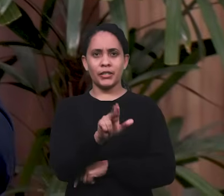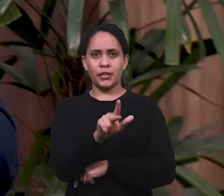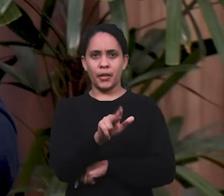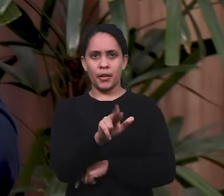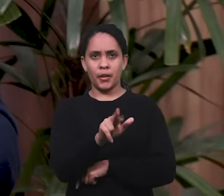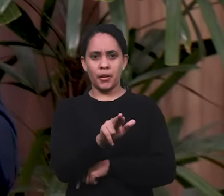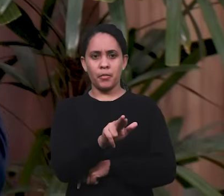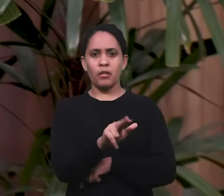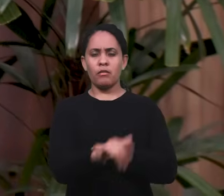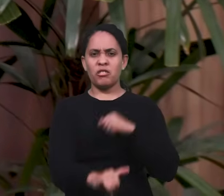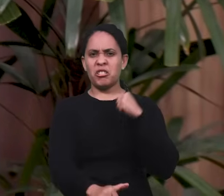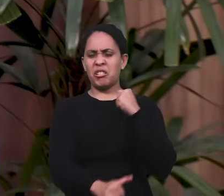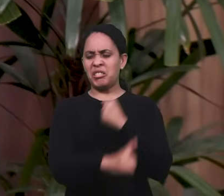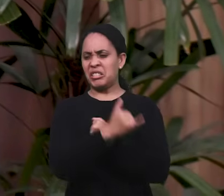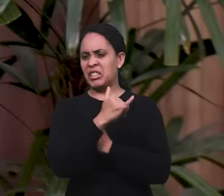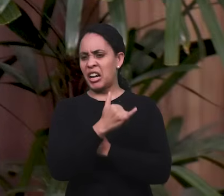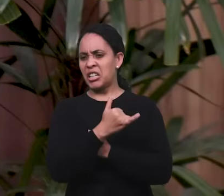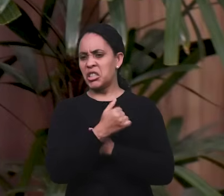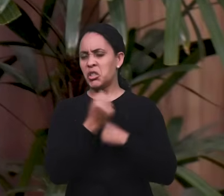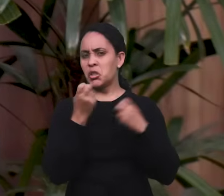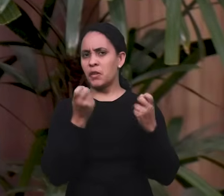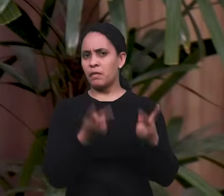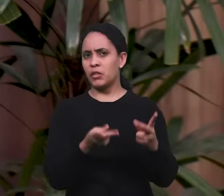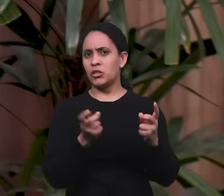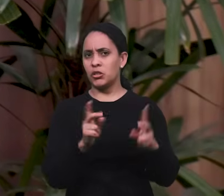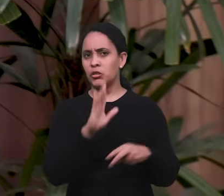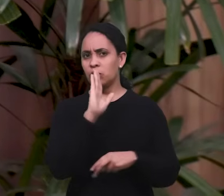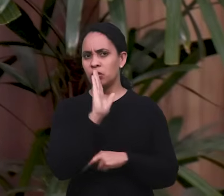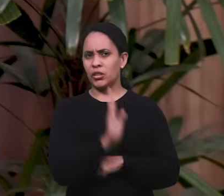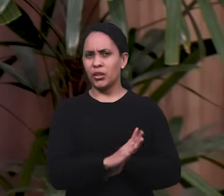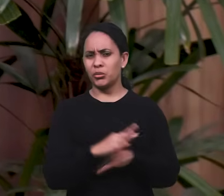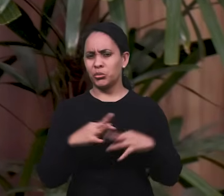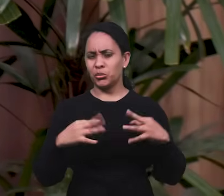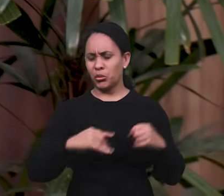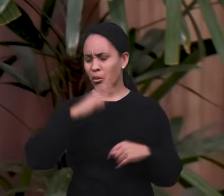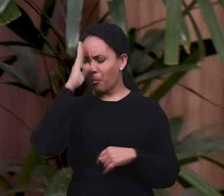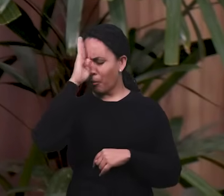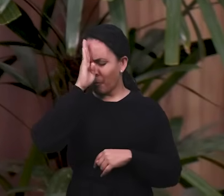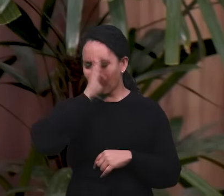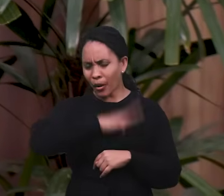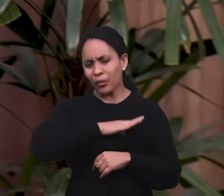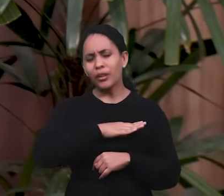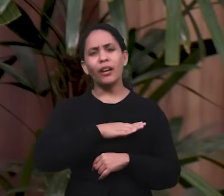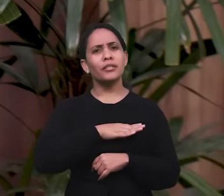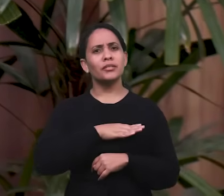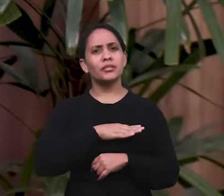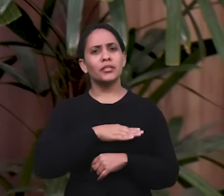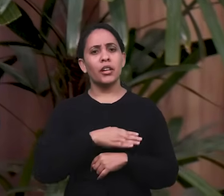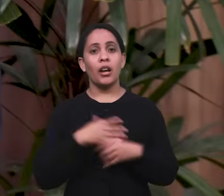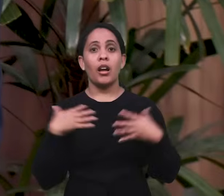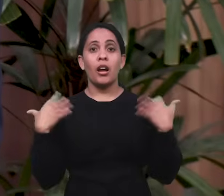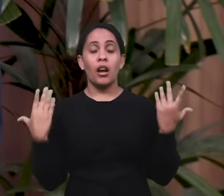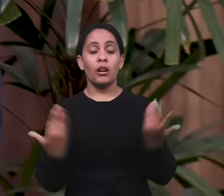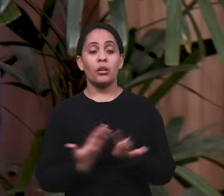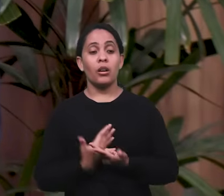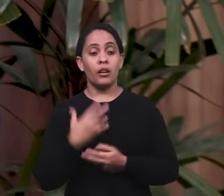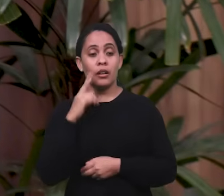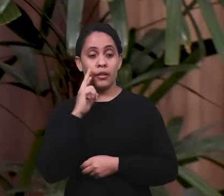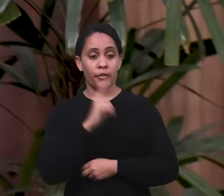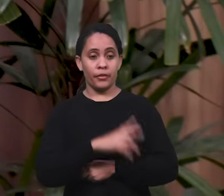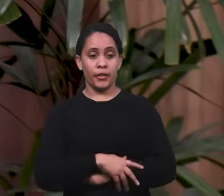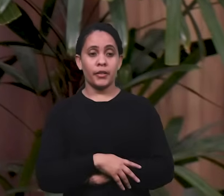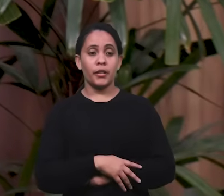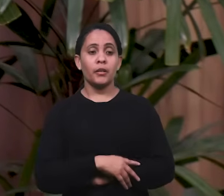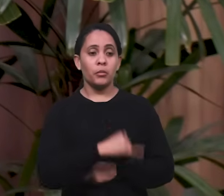10 irmãos que o haviam vendido, que o haviam traído, que haviam feito maldade com eles,